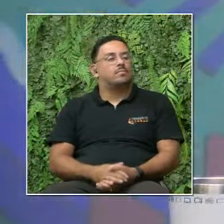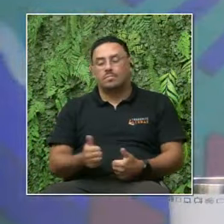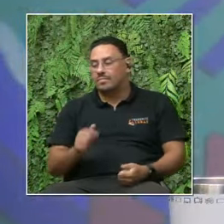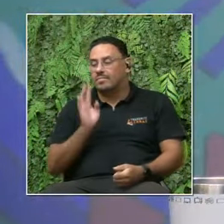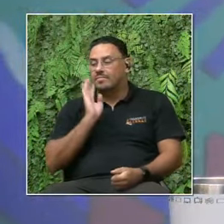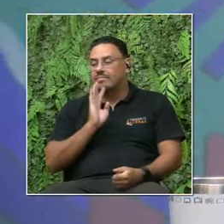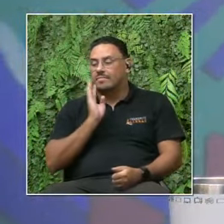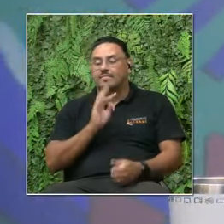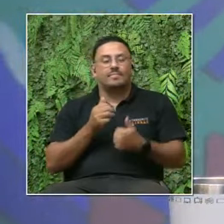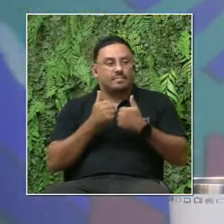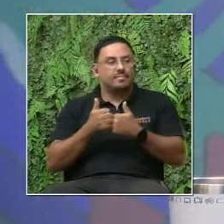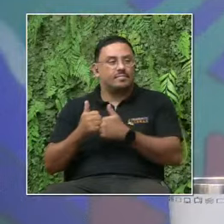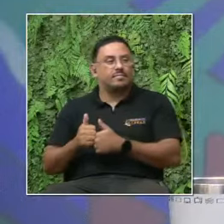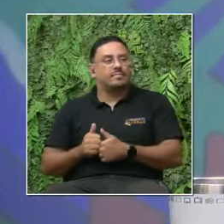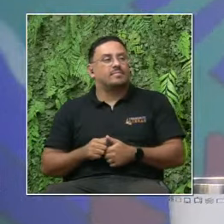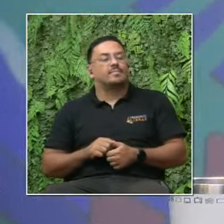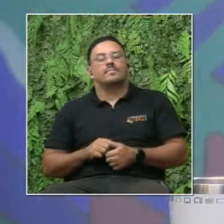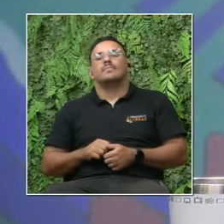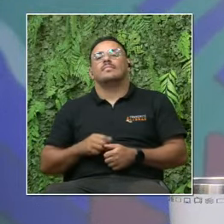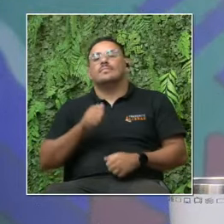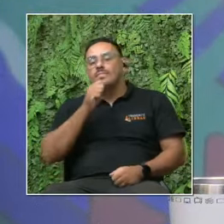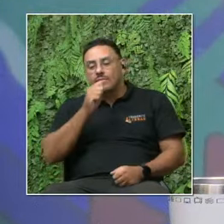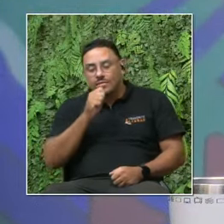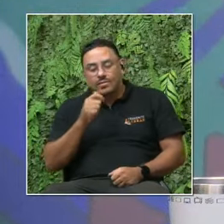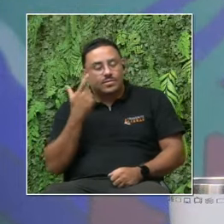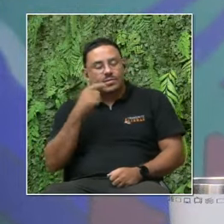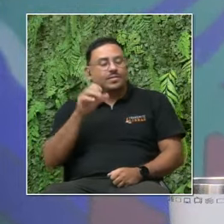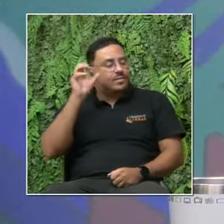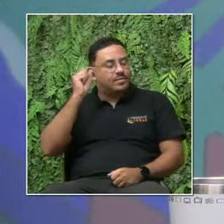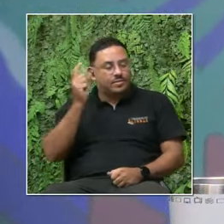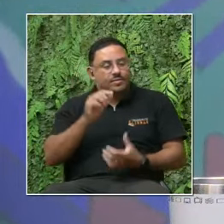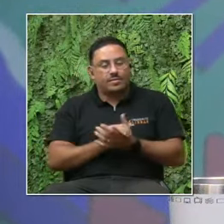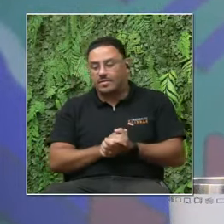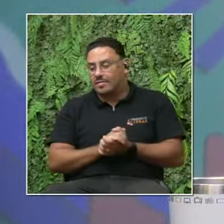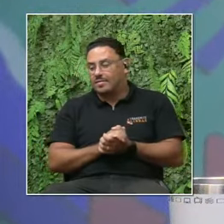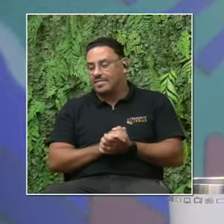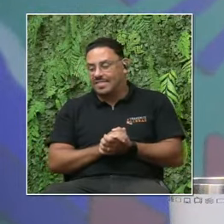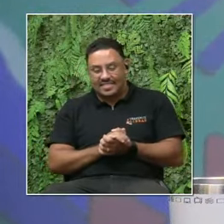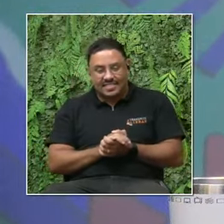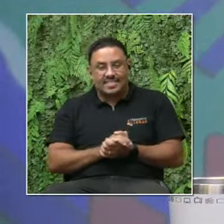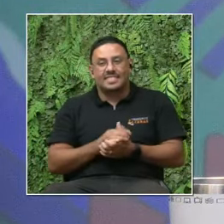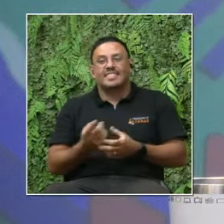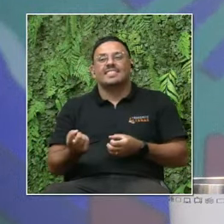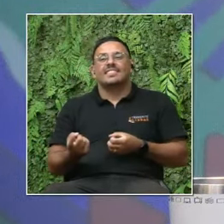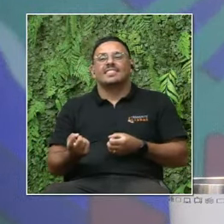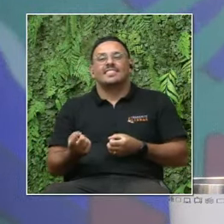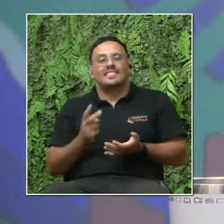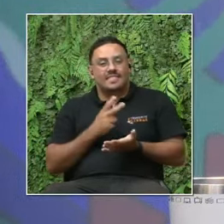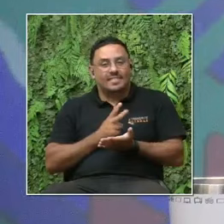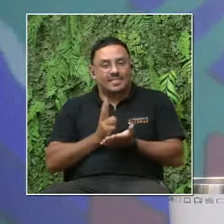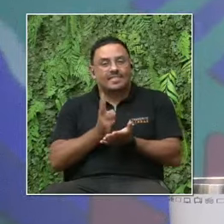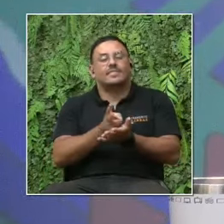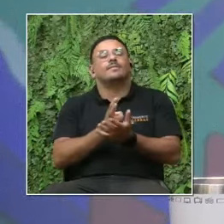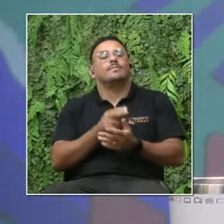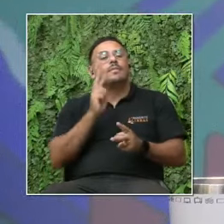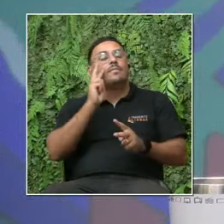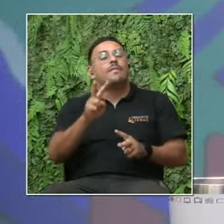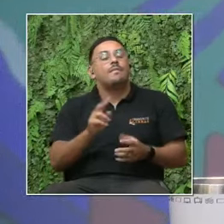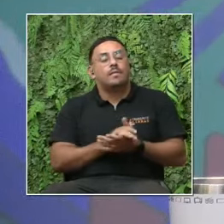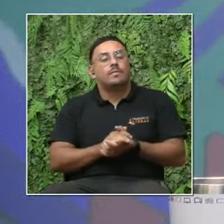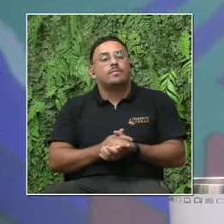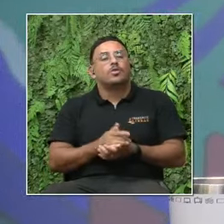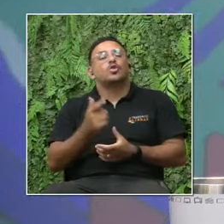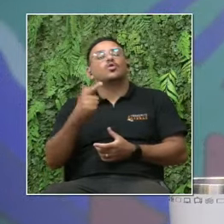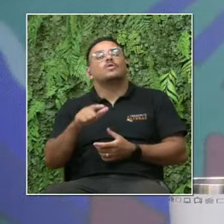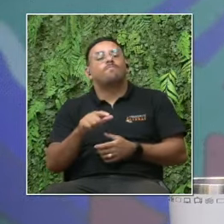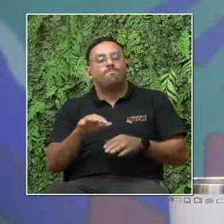legal o Megafone mas se o microfone não tiver na frente ninguém ouve tá vamos vamos pro jogo Olha só vamos ver